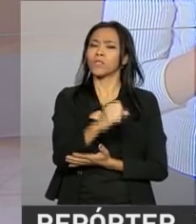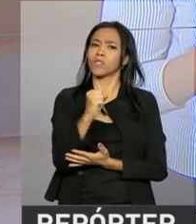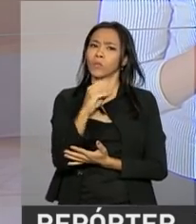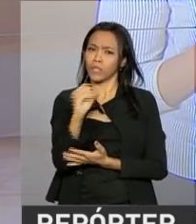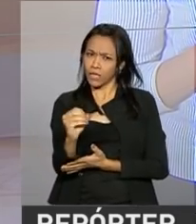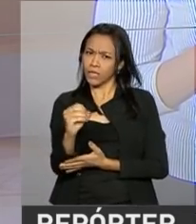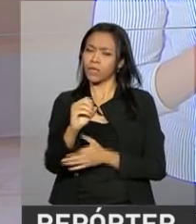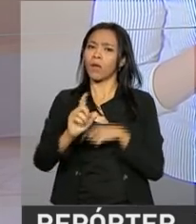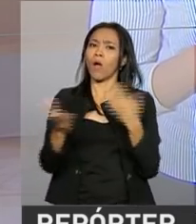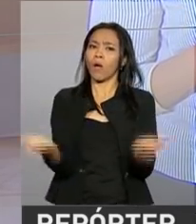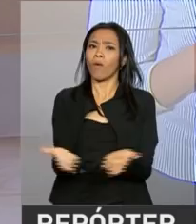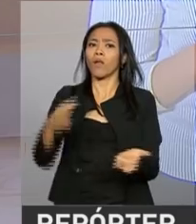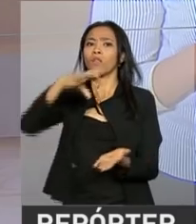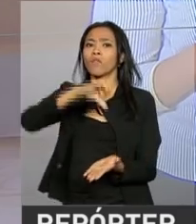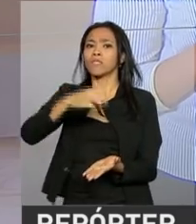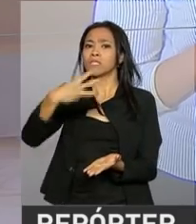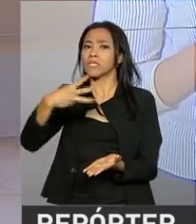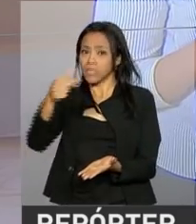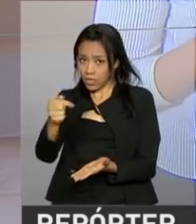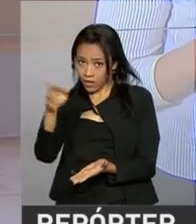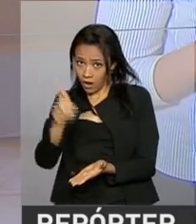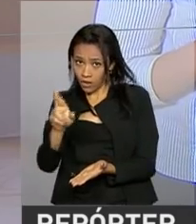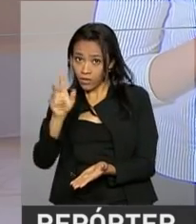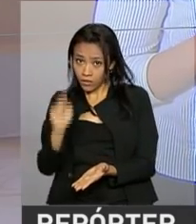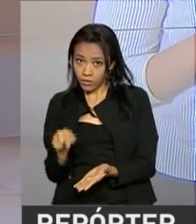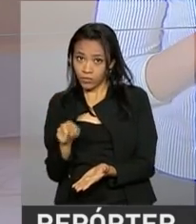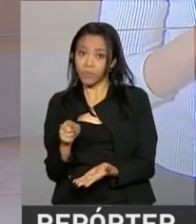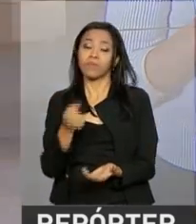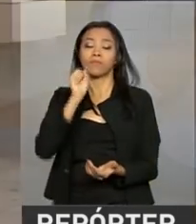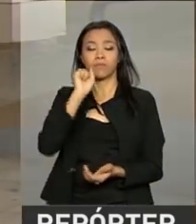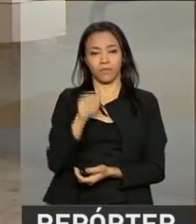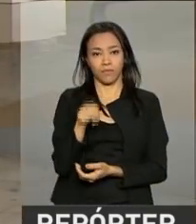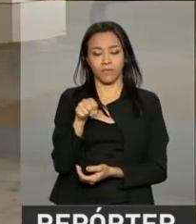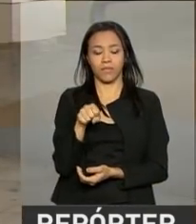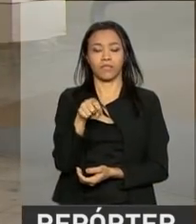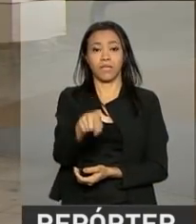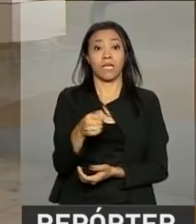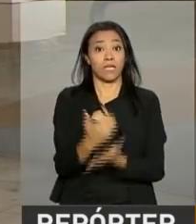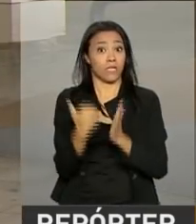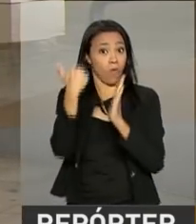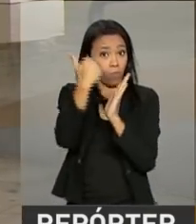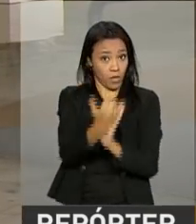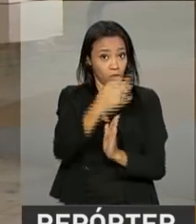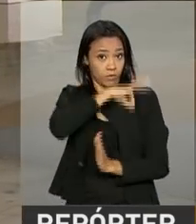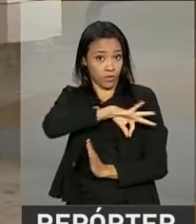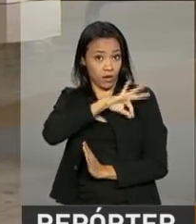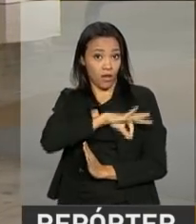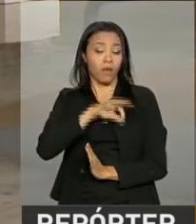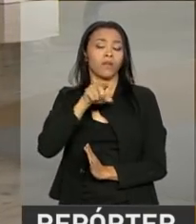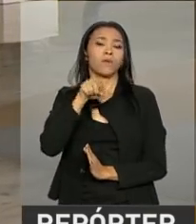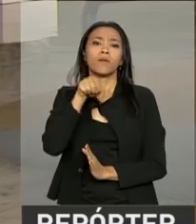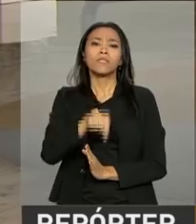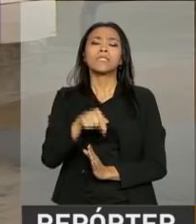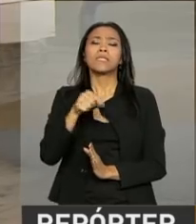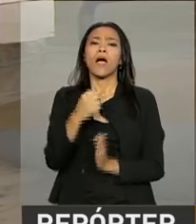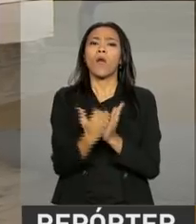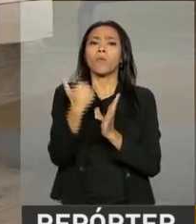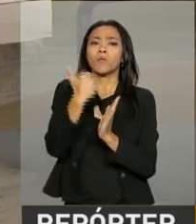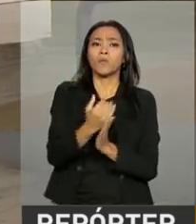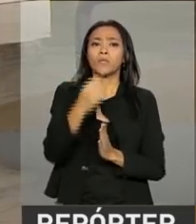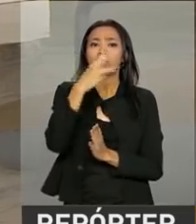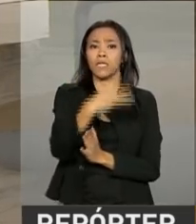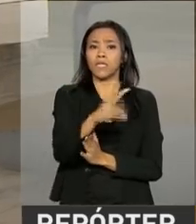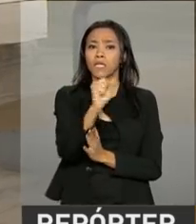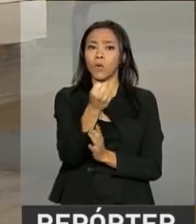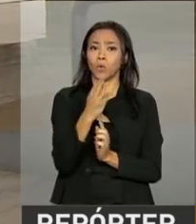para 937 É isso mesmo Malu Olha esse reajuste ele vai proporcionar um aumento de 30 8